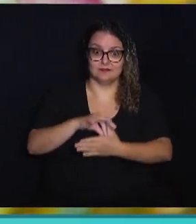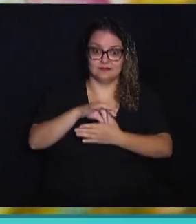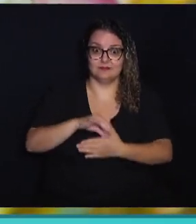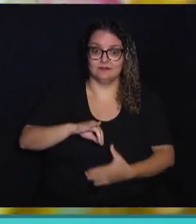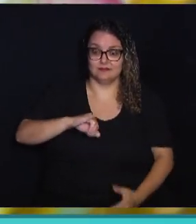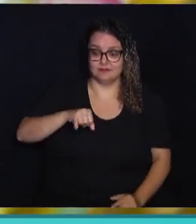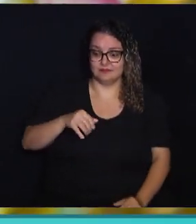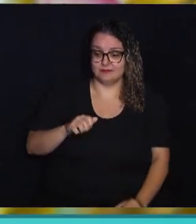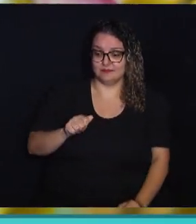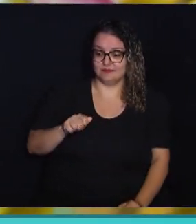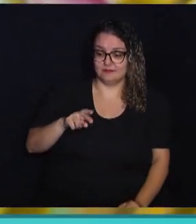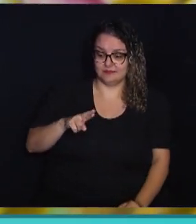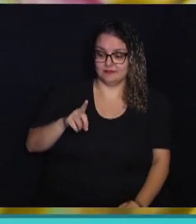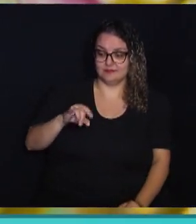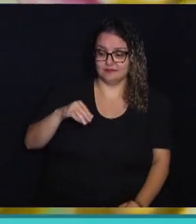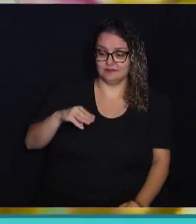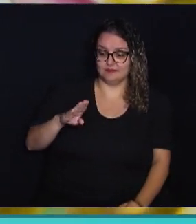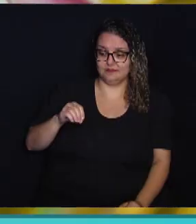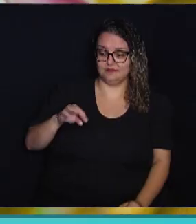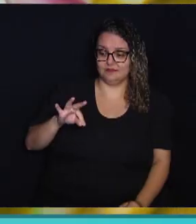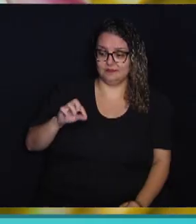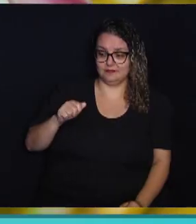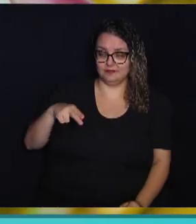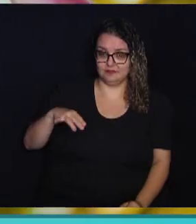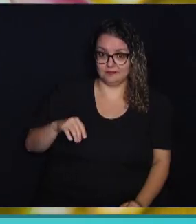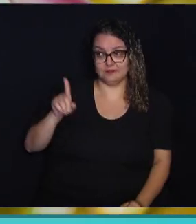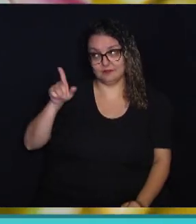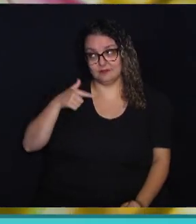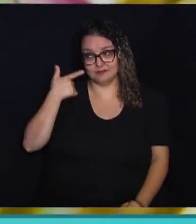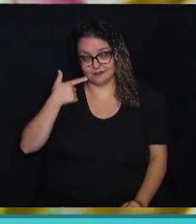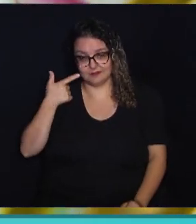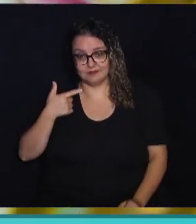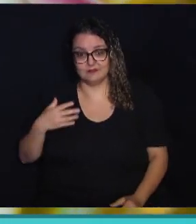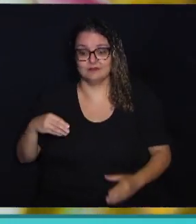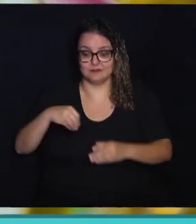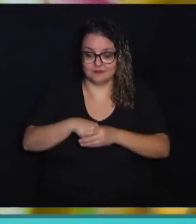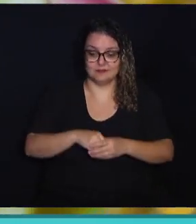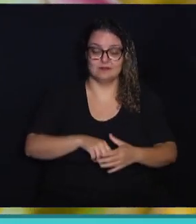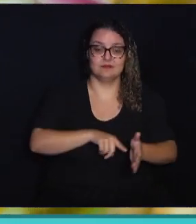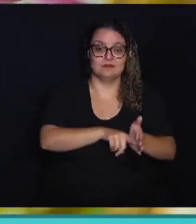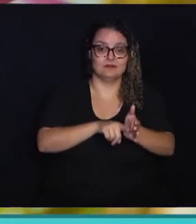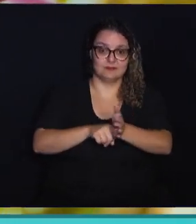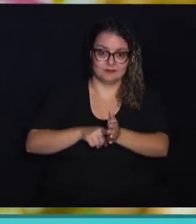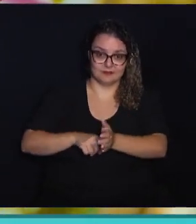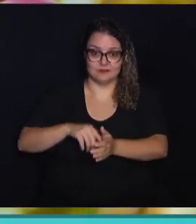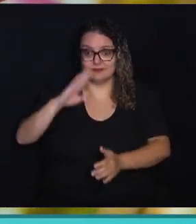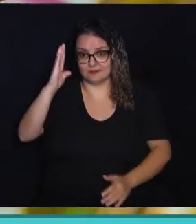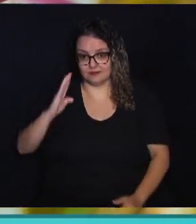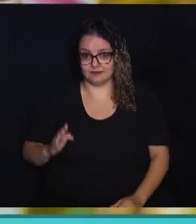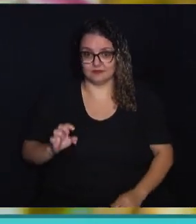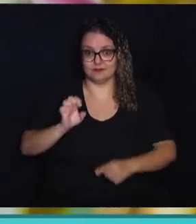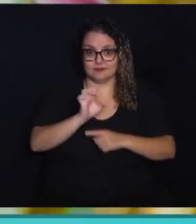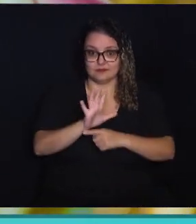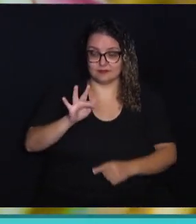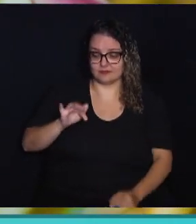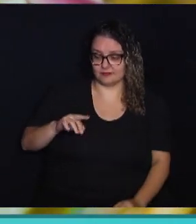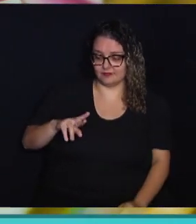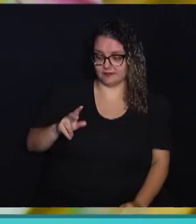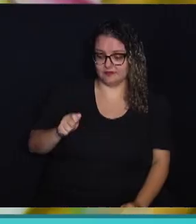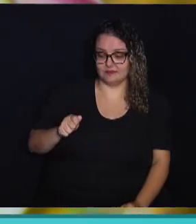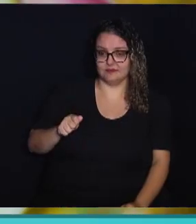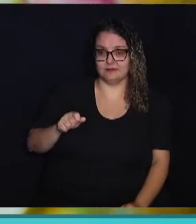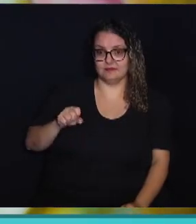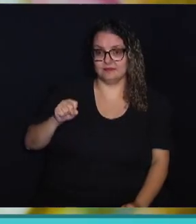pelos cientistas do Jardim Botânico Real de Kew, em Londres, e que inclui profissionais brasileiros das universidades Estadual de